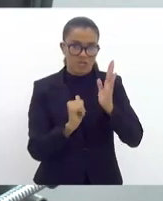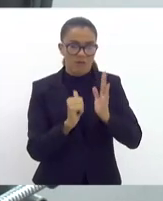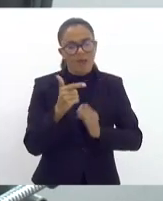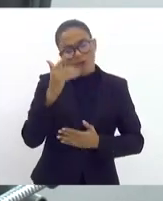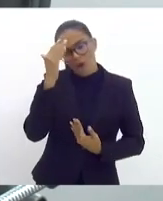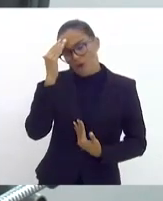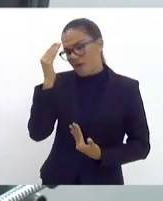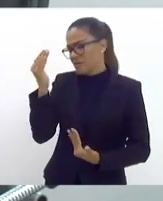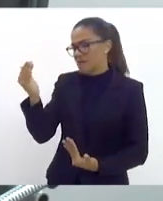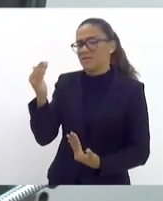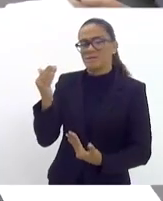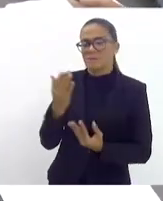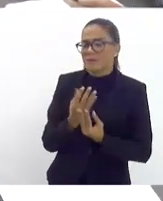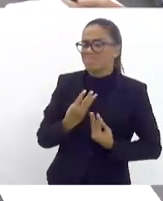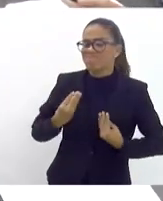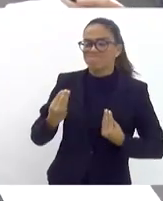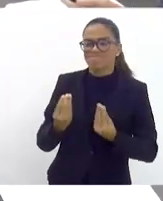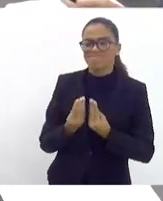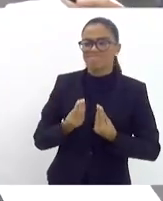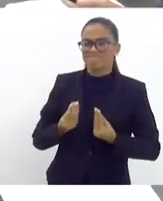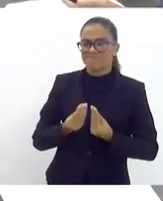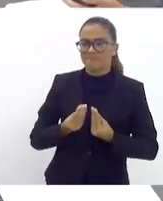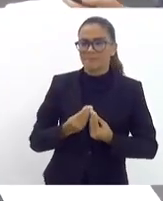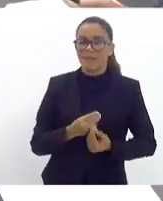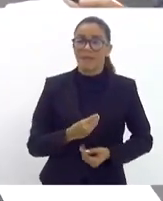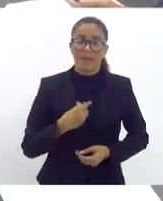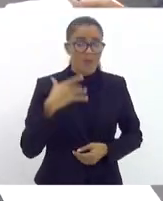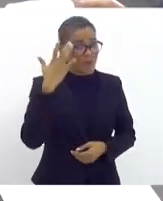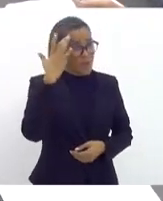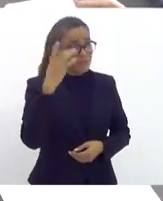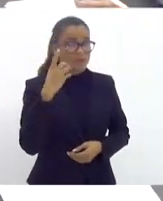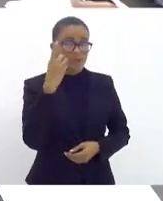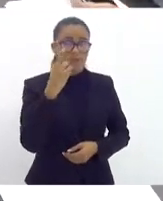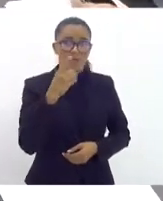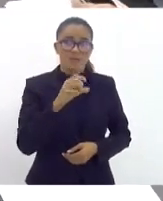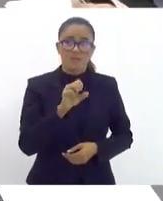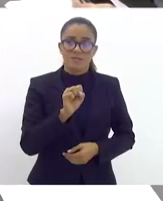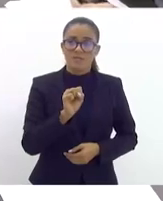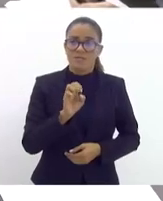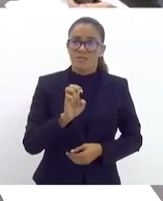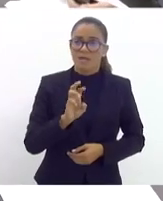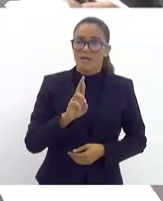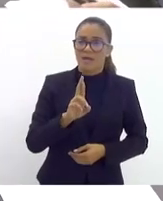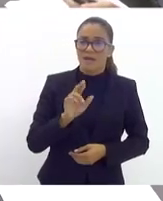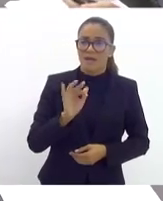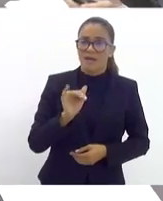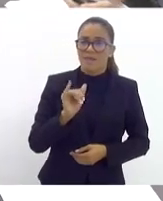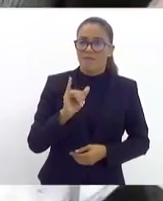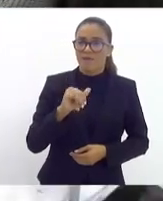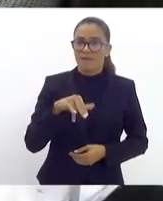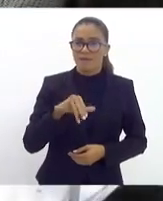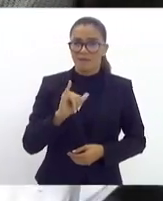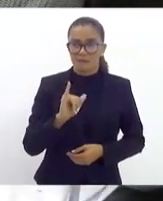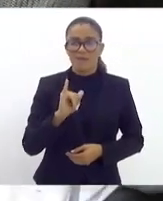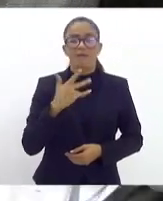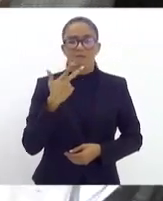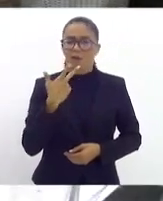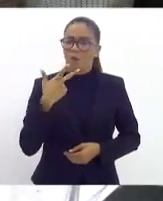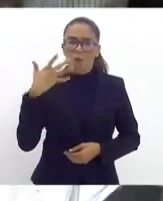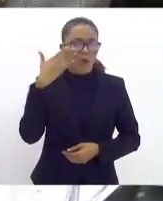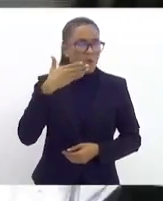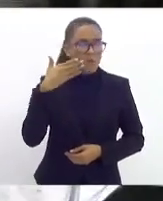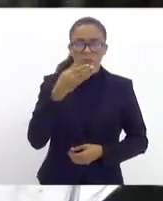nacionalidade presente eu acho que o deputado Serafim é o defender seu projeto trouxe uma argumentação muito boa